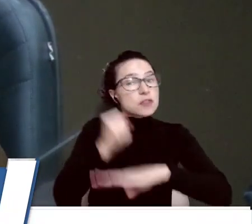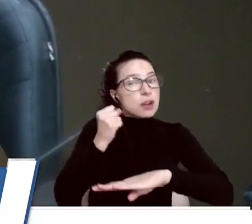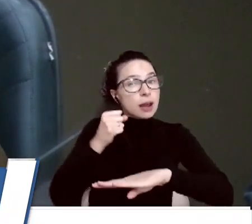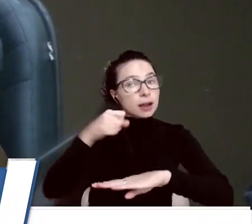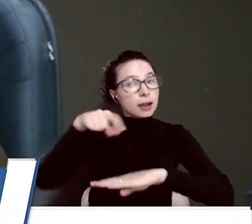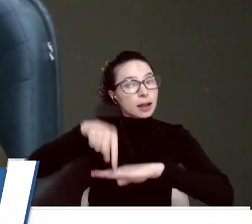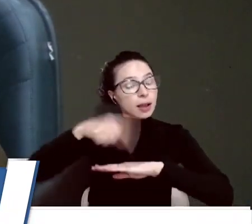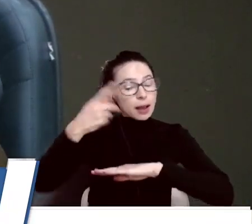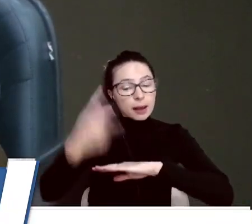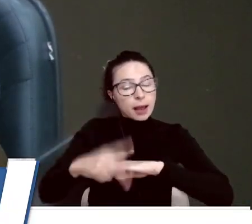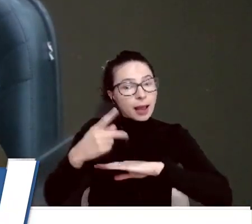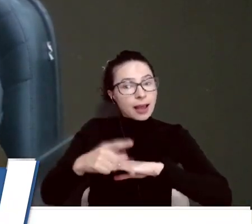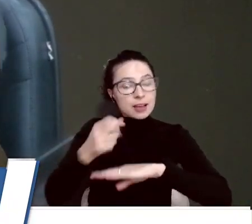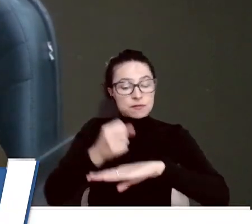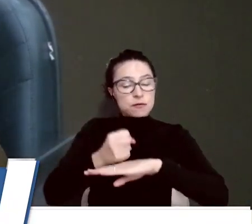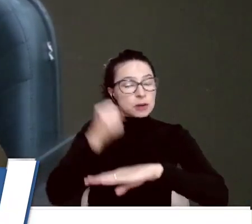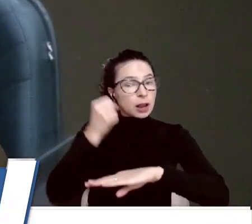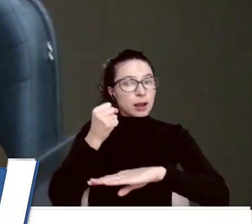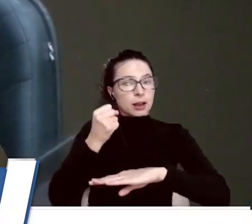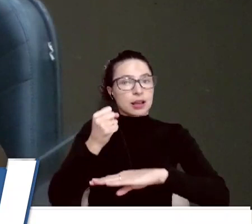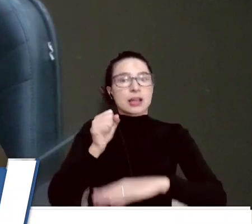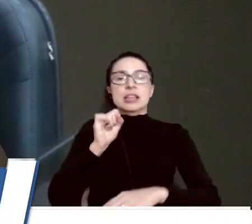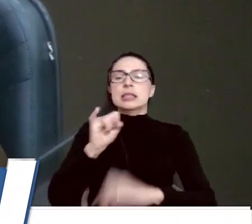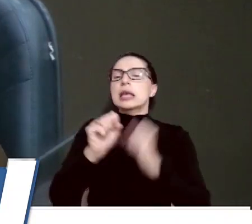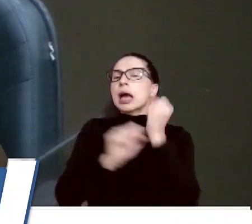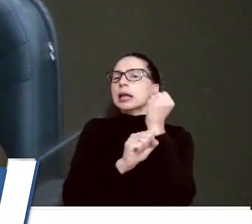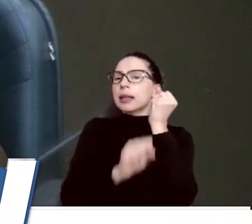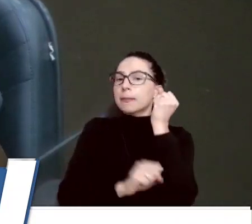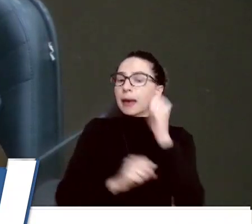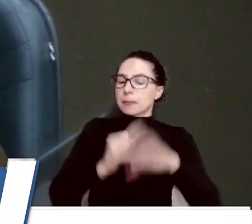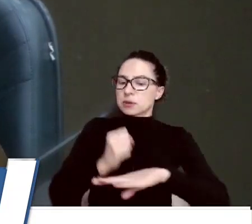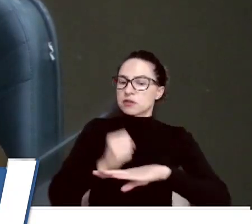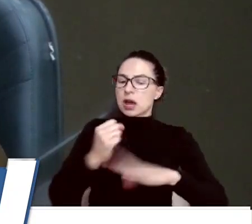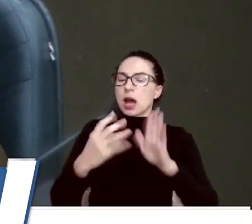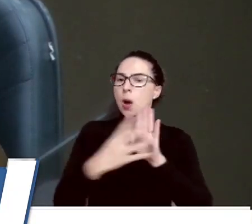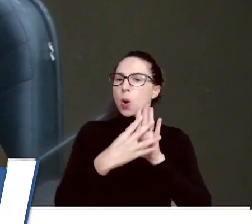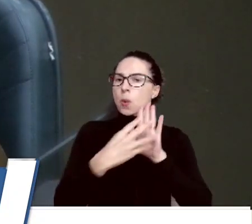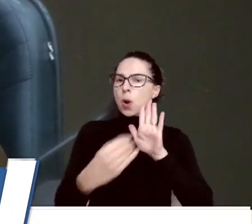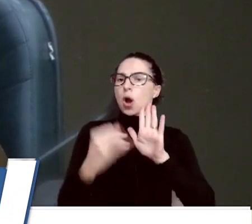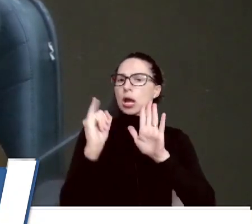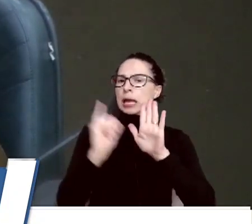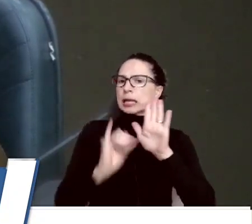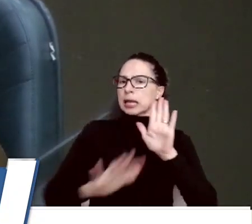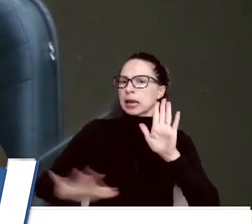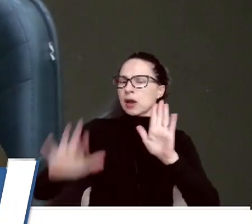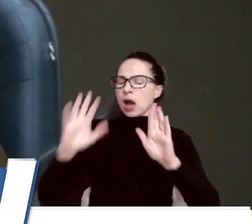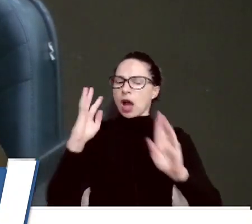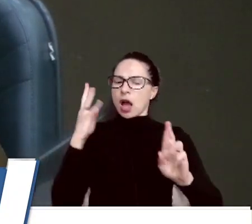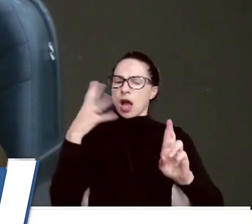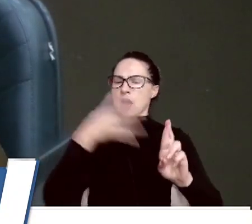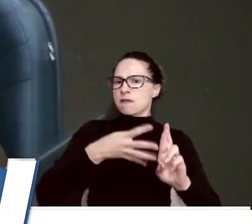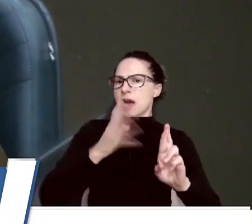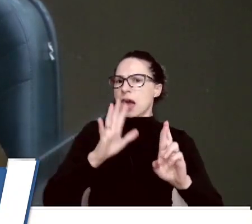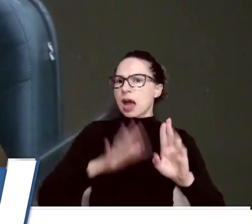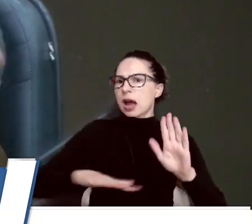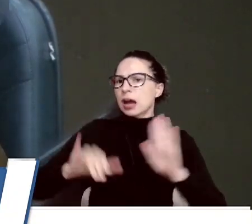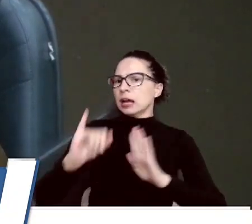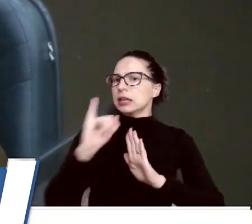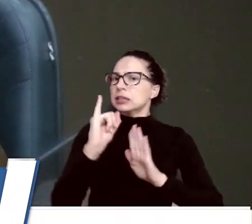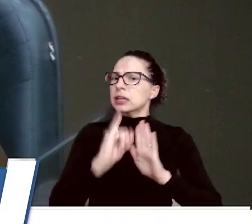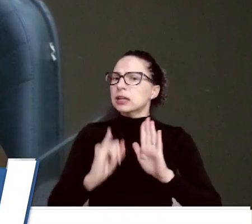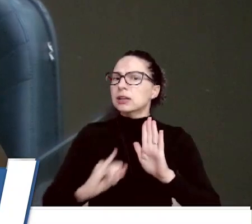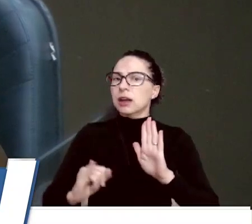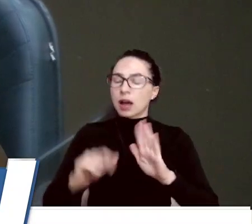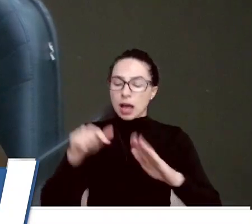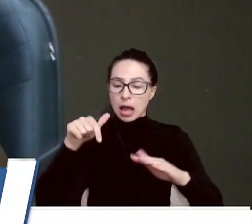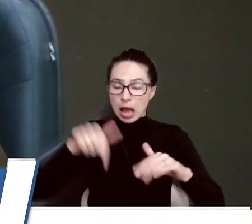Franca. Franca, se a Sabesp de Franca é exemplo internacional, se ela é referência internacional, a